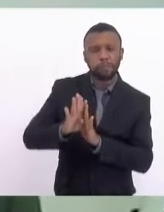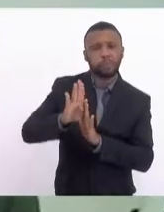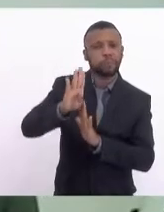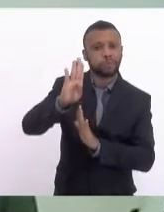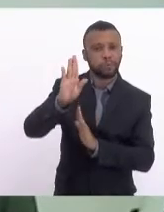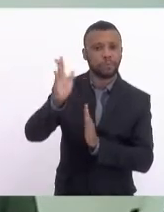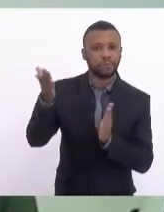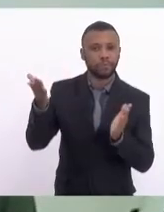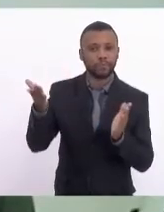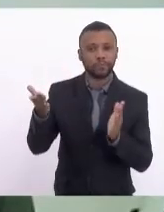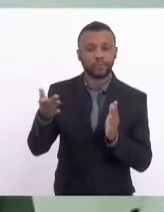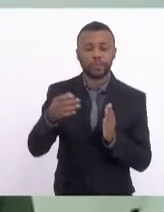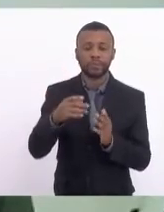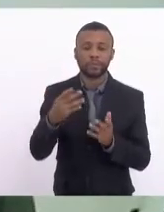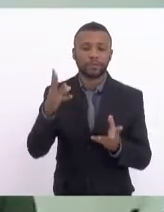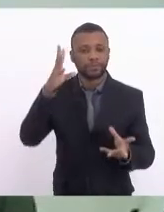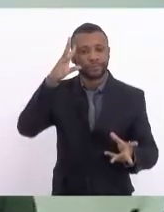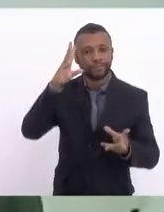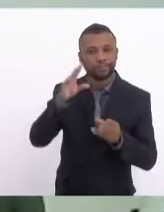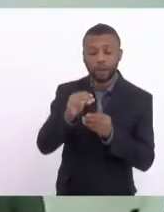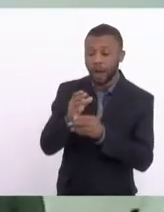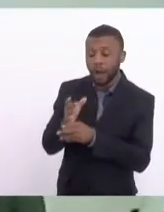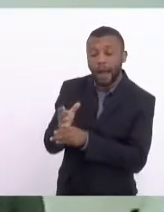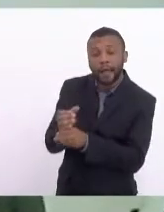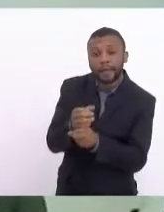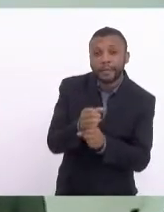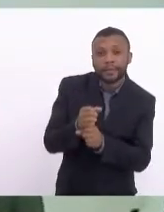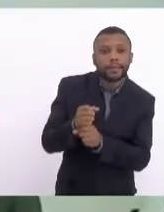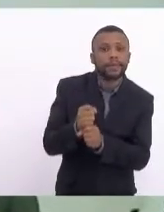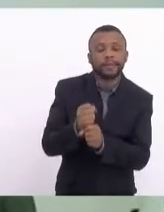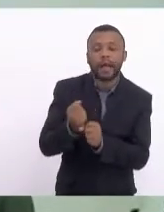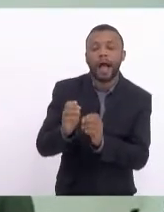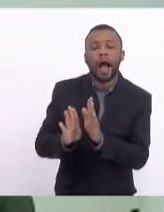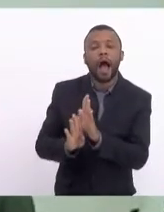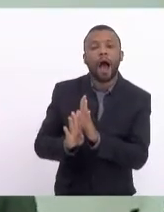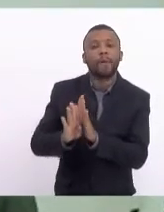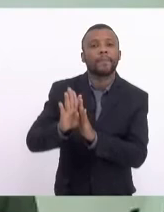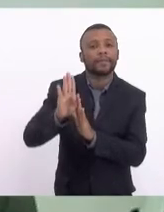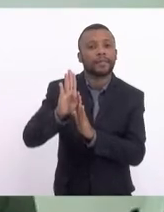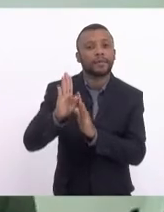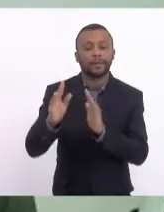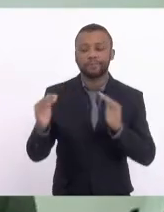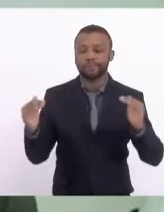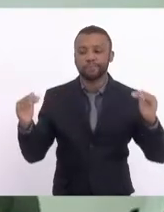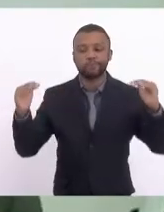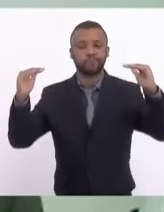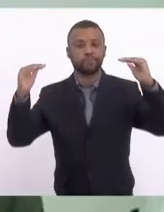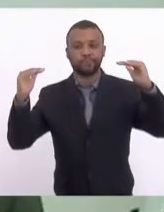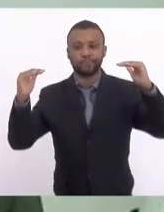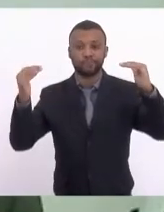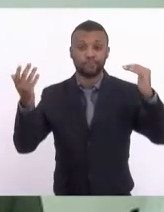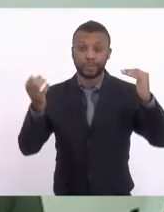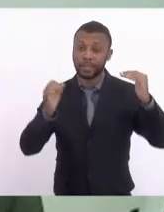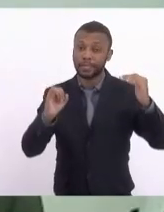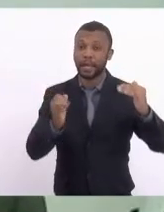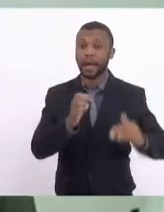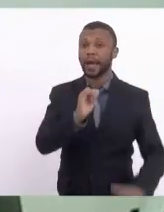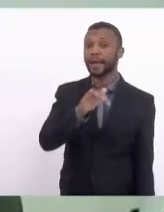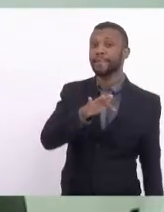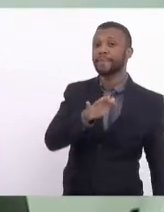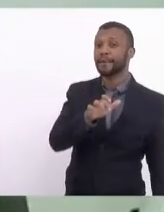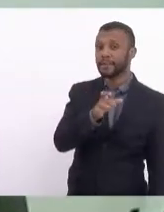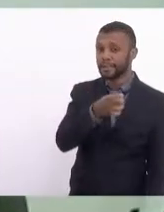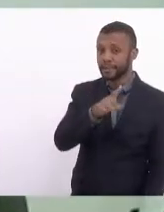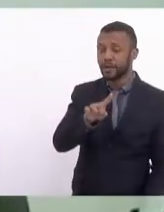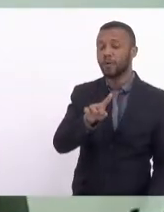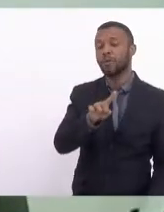a receita aumentaria proporcionalmente. É claro, quando a inflação é muito alta, a